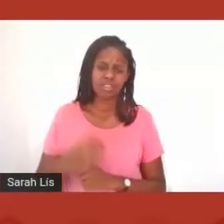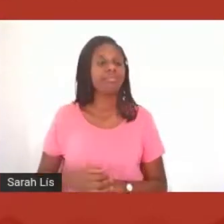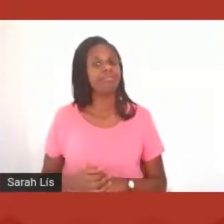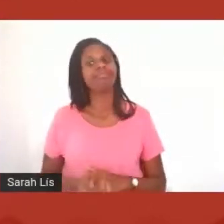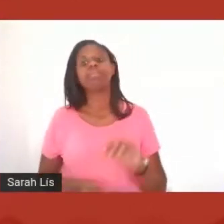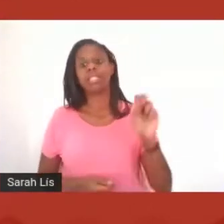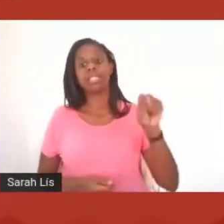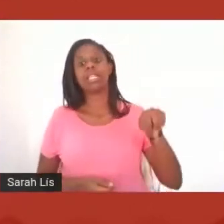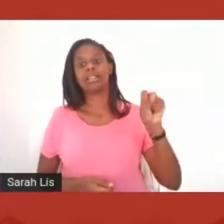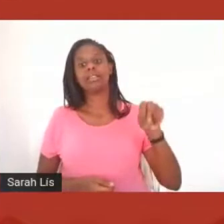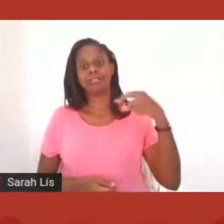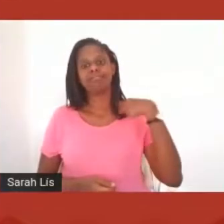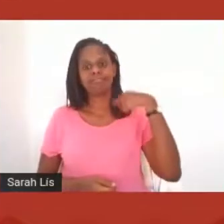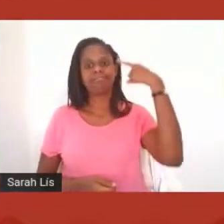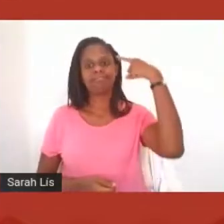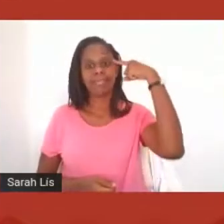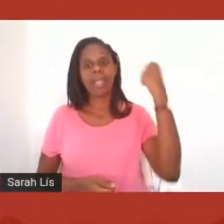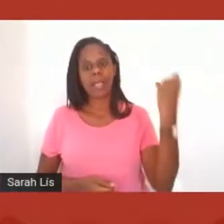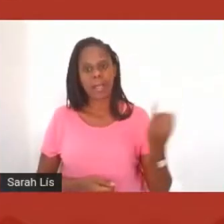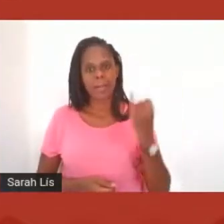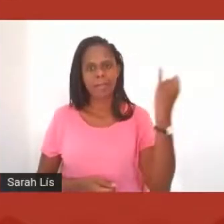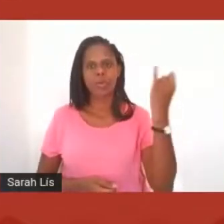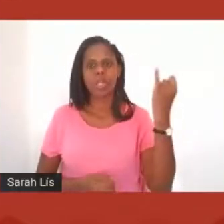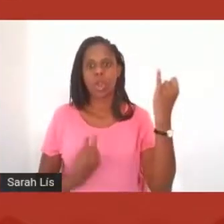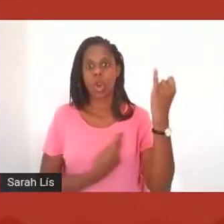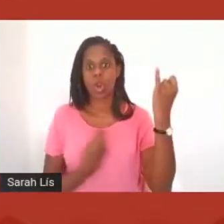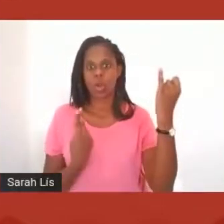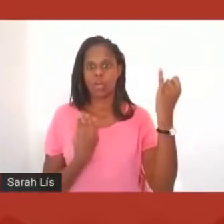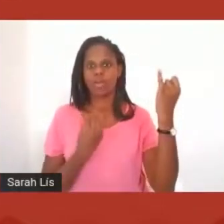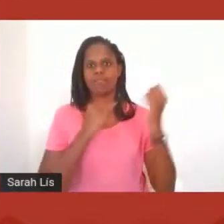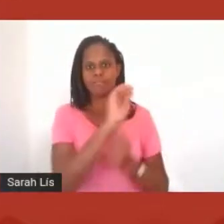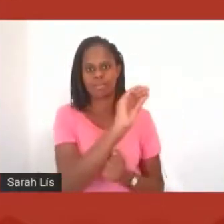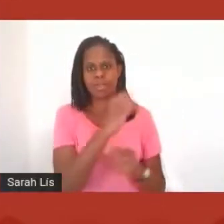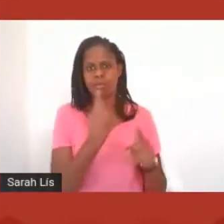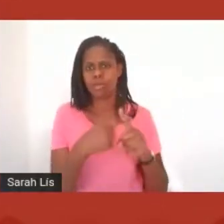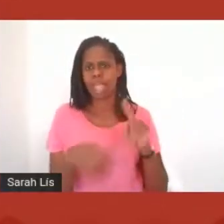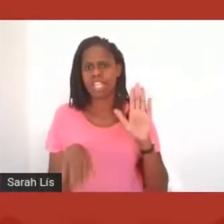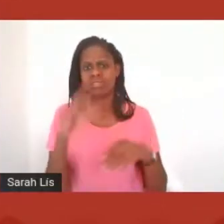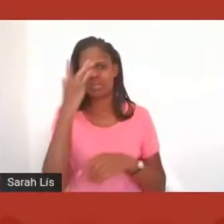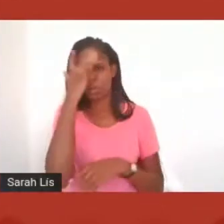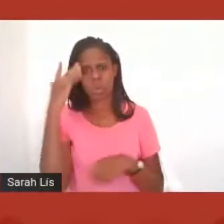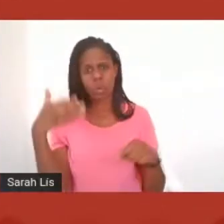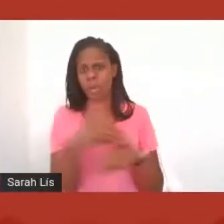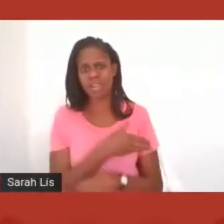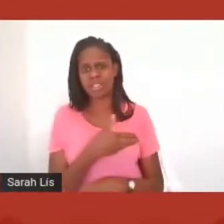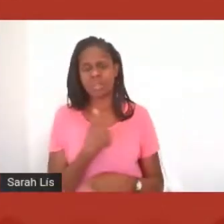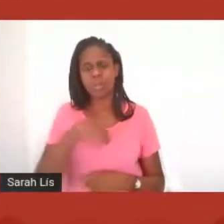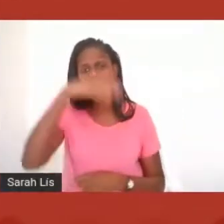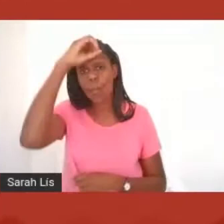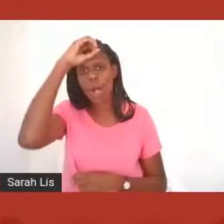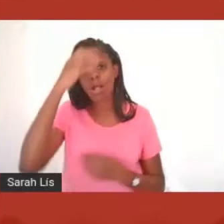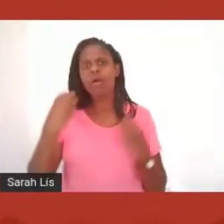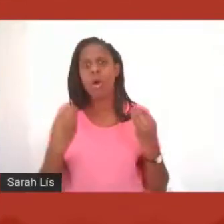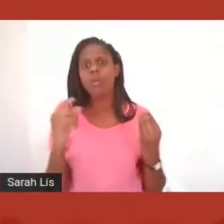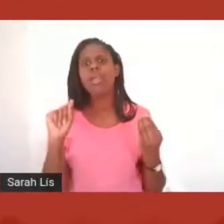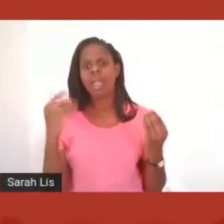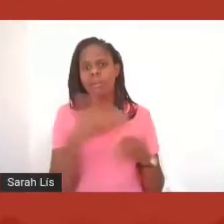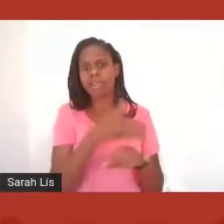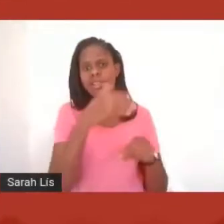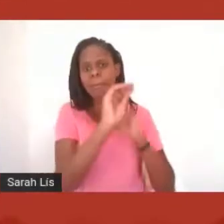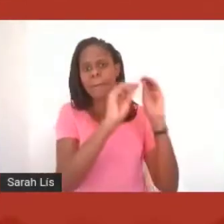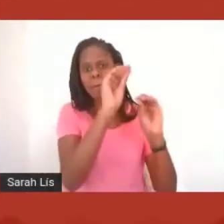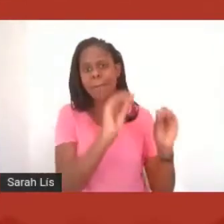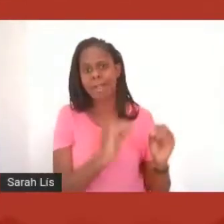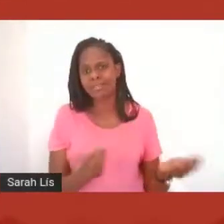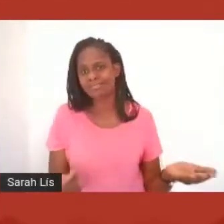gente não sabe nem se tem a participação de todo mundo ou não, né? É bom colocar antes, então. Não sei se